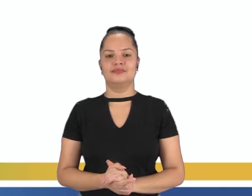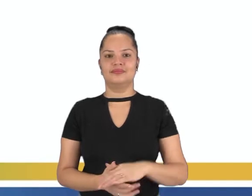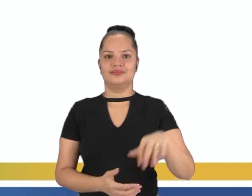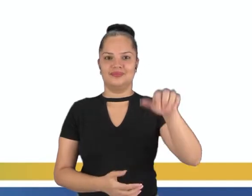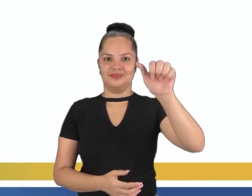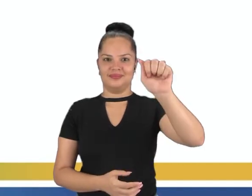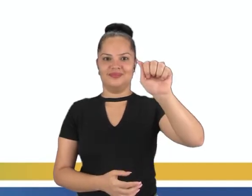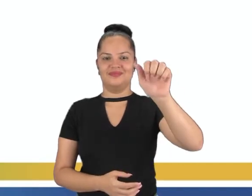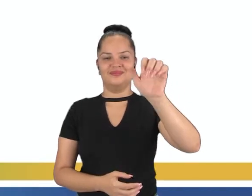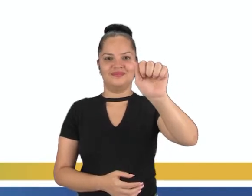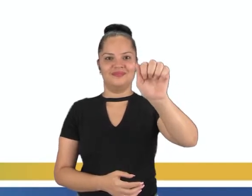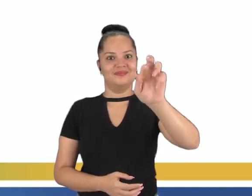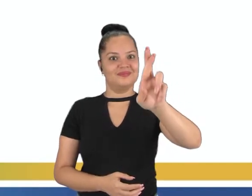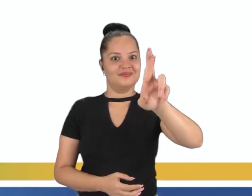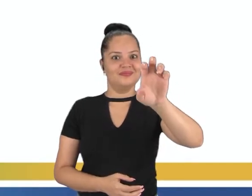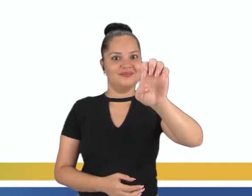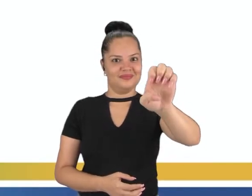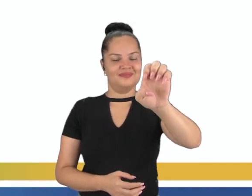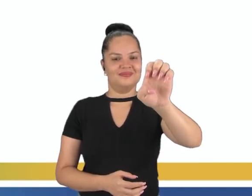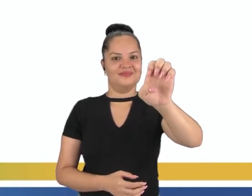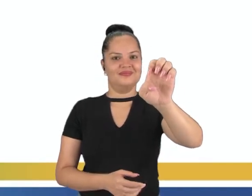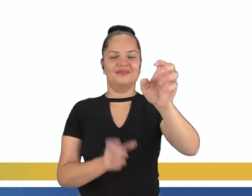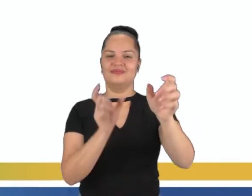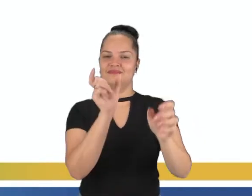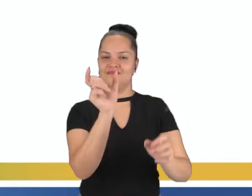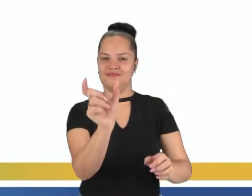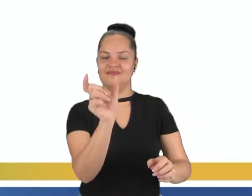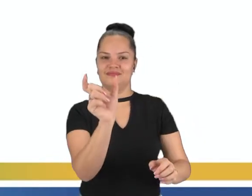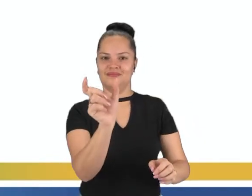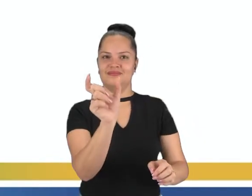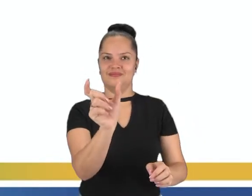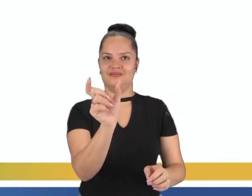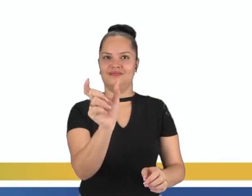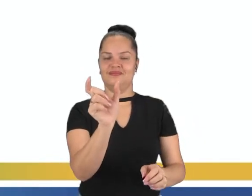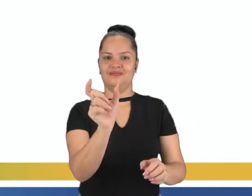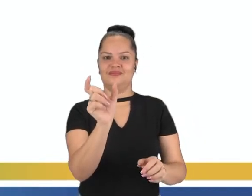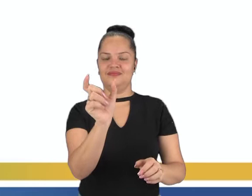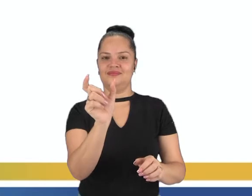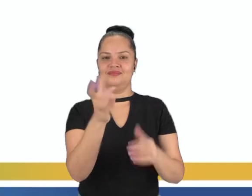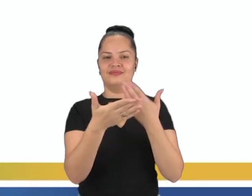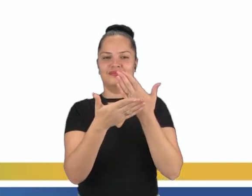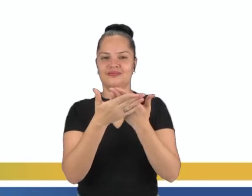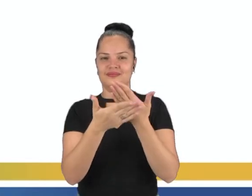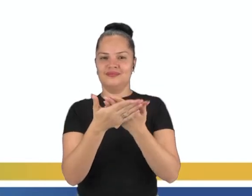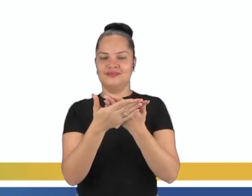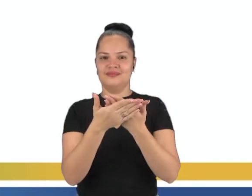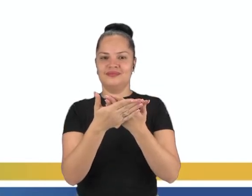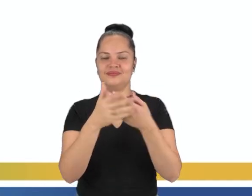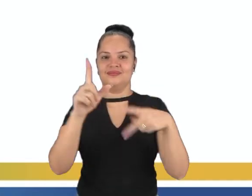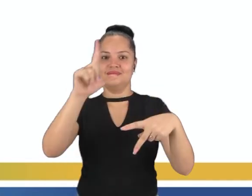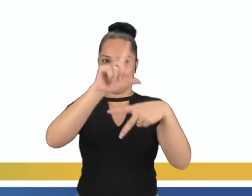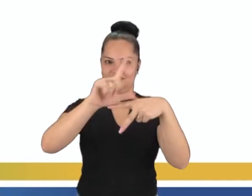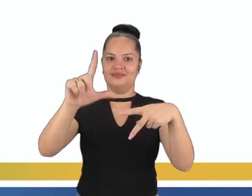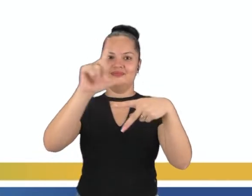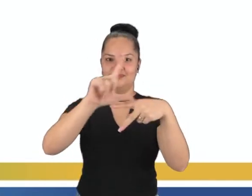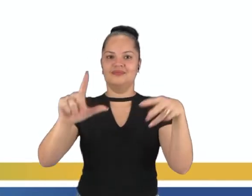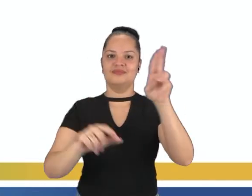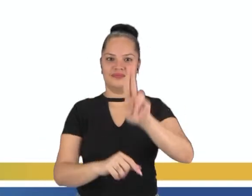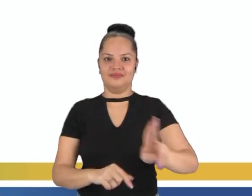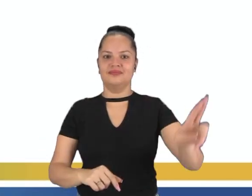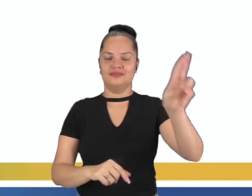are students playing games. Por quê? A gente vê que students está no plural. Então, eu vou usar o there